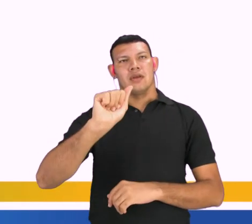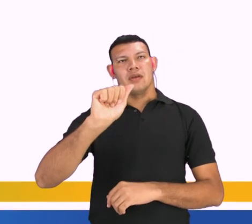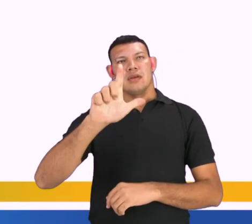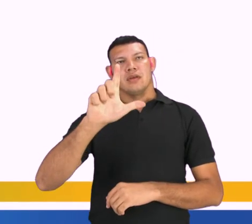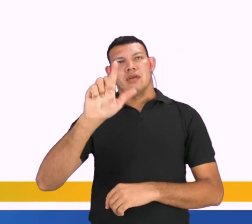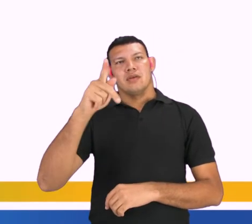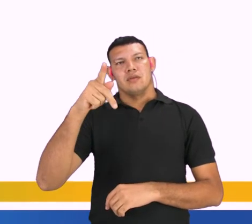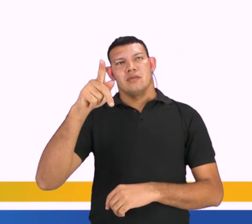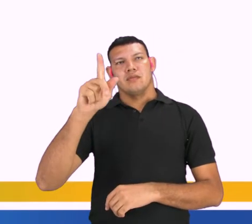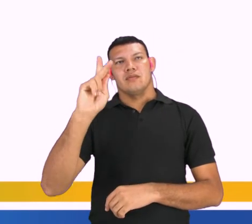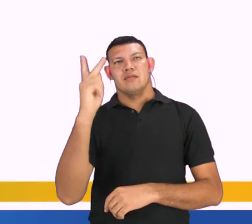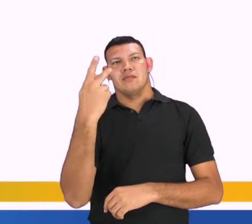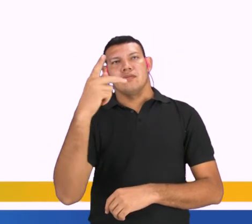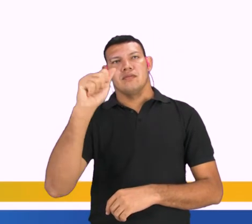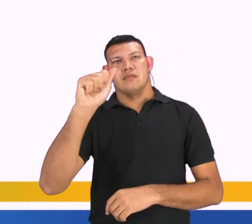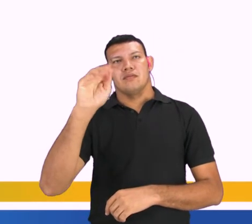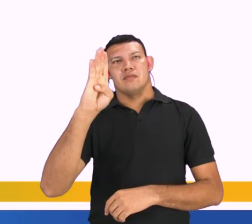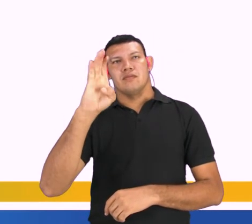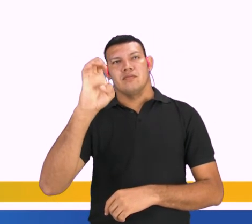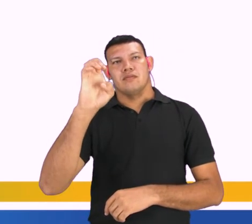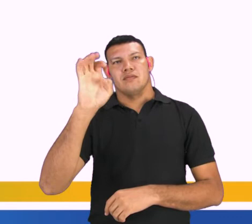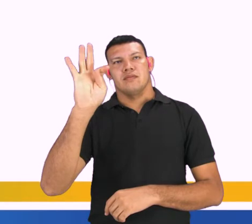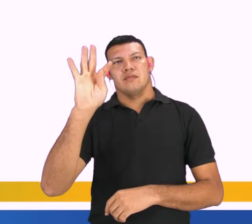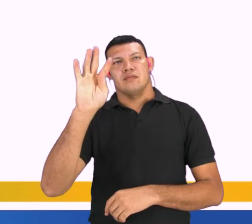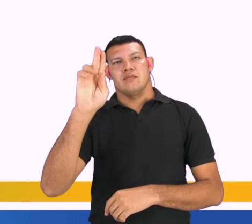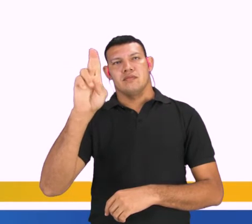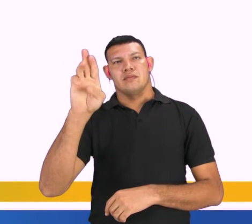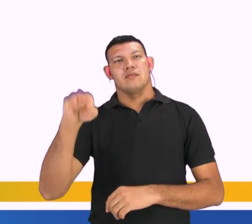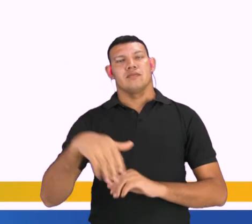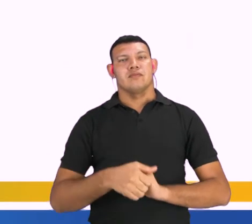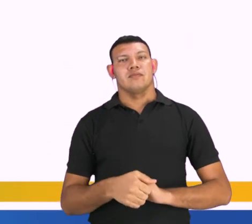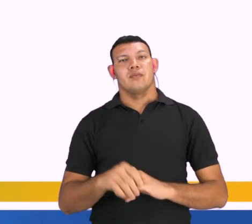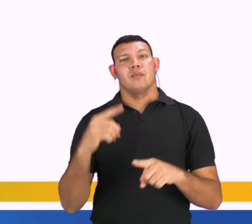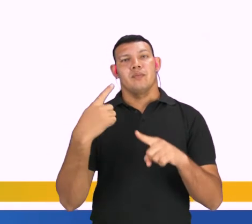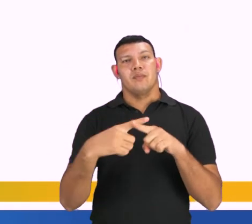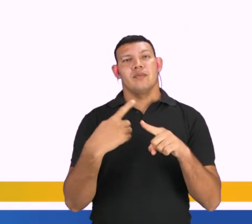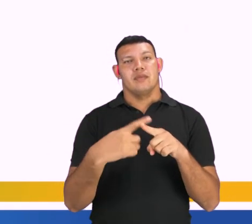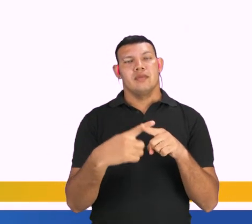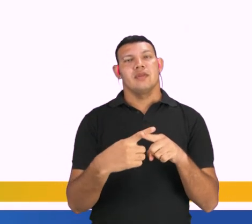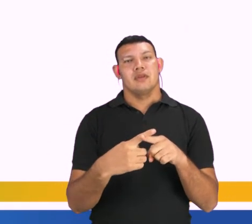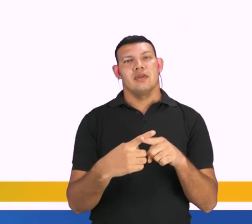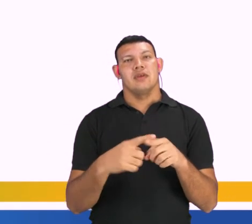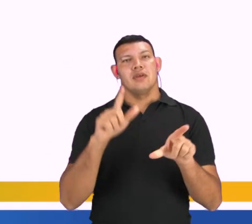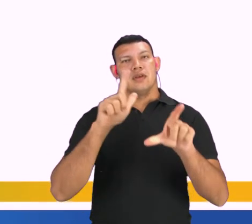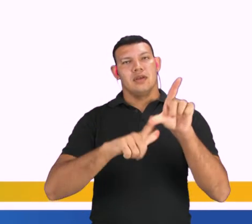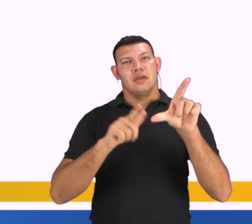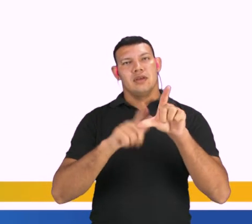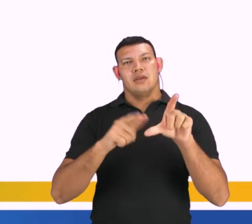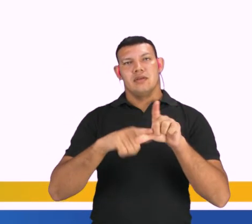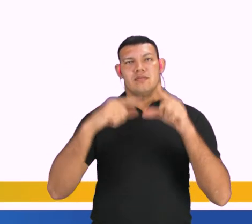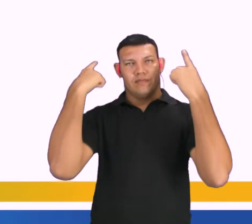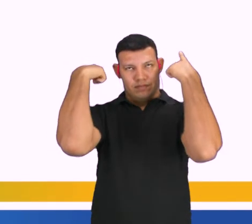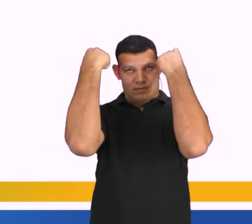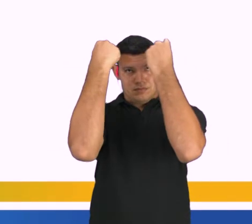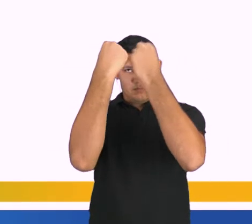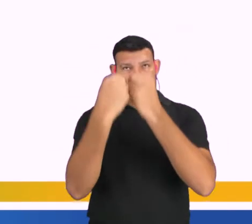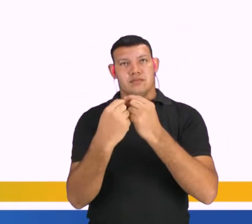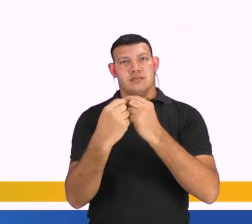e beta, que estão na imagem aí. Alfa é a primeira e beta é a última, se eu não me